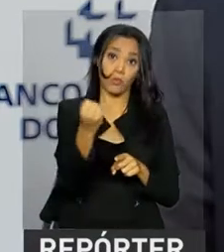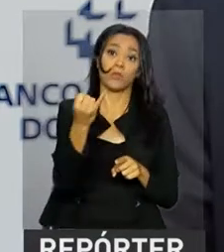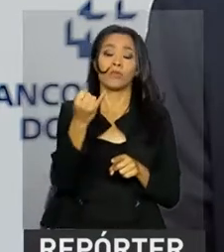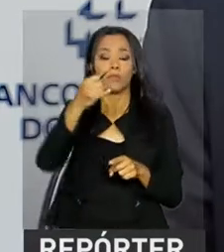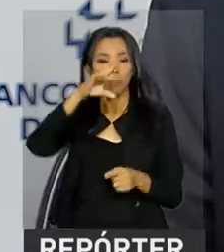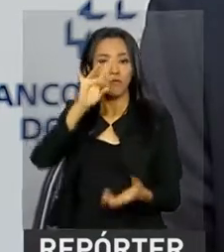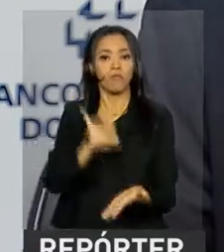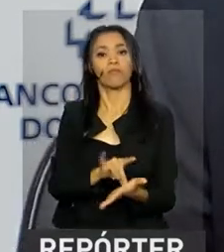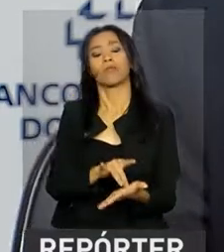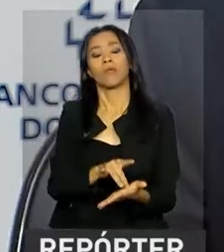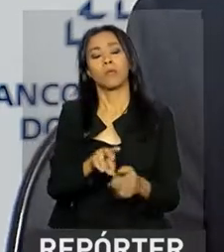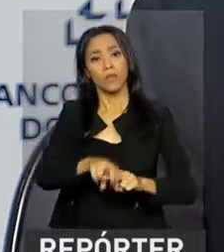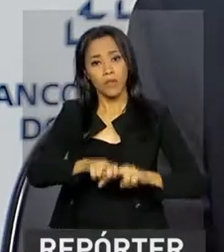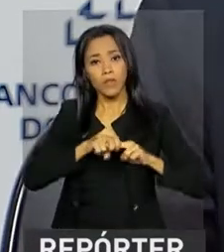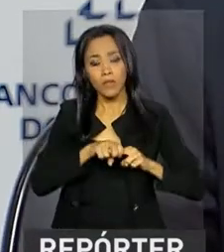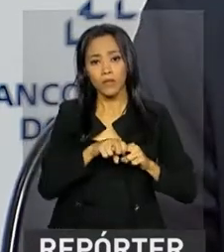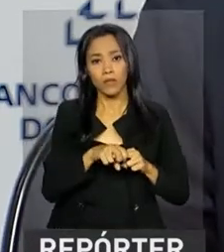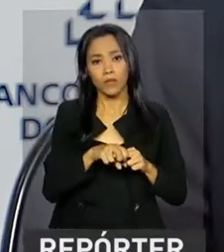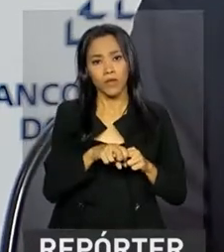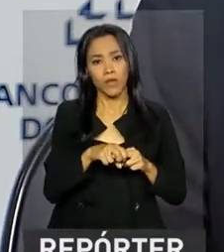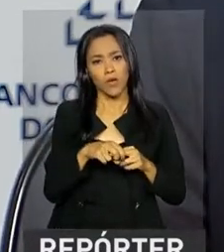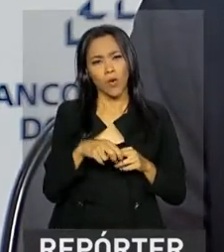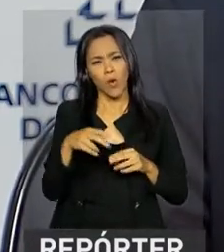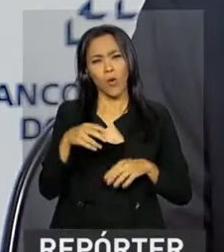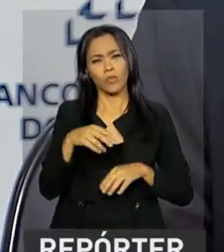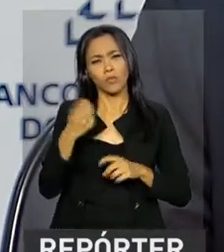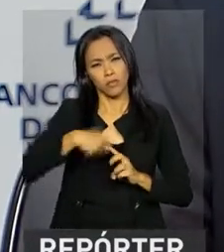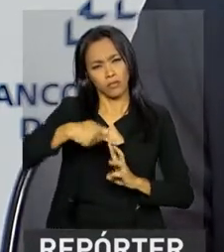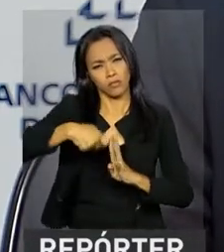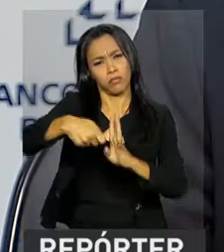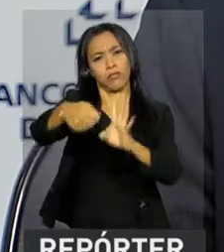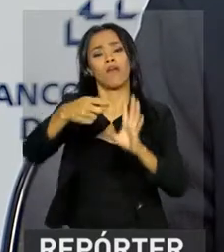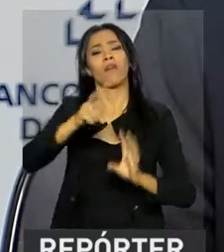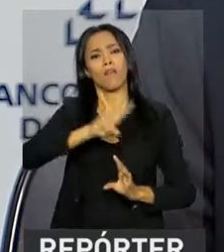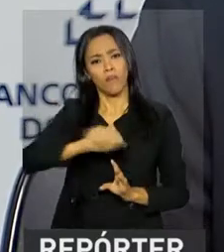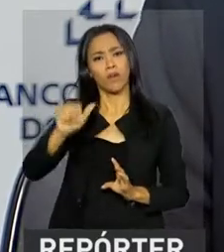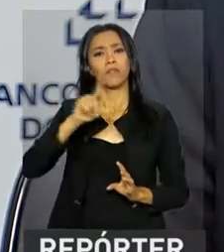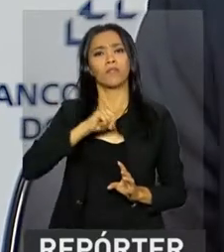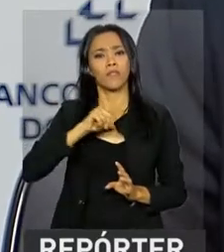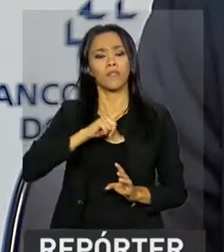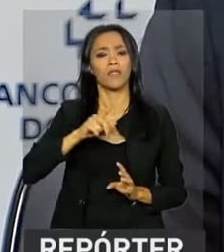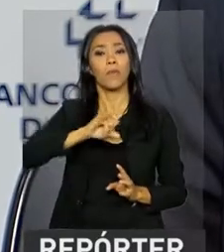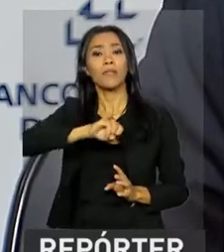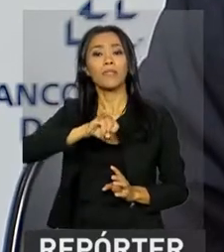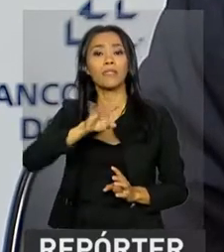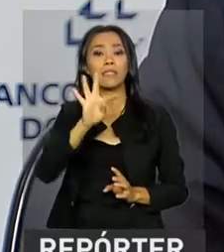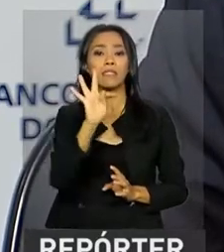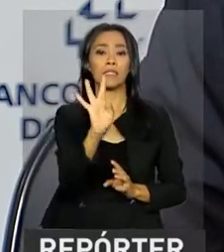NTNBs. E, portanto, ao longo do tempo, nós vamos ter uma taxa de juros menor